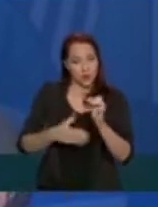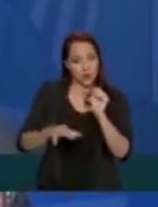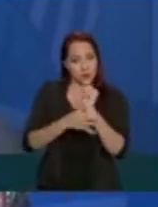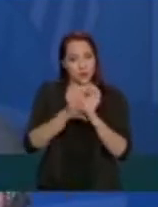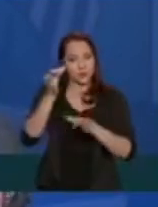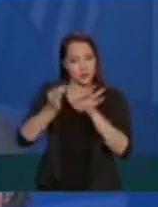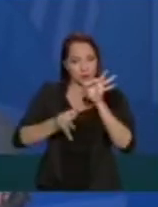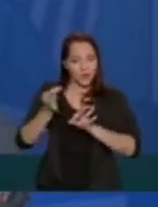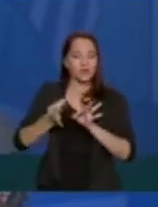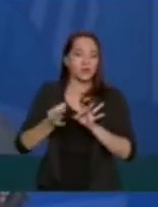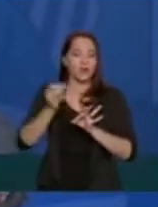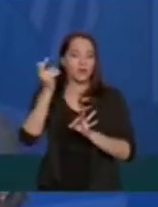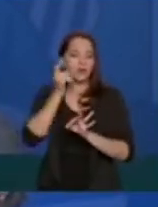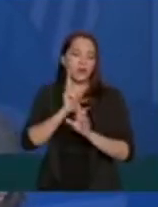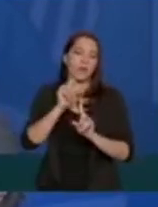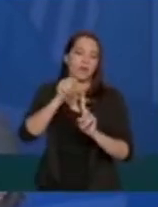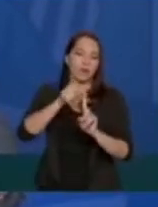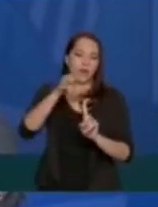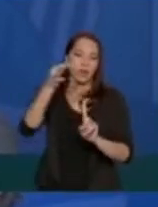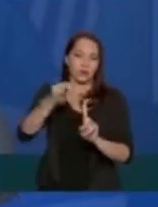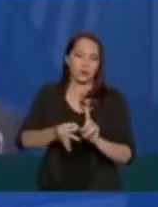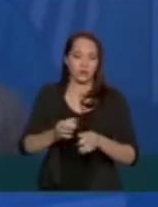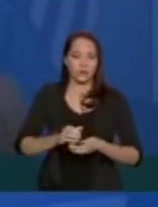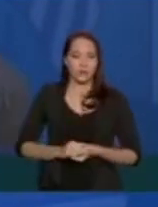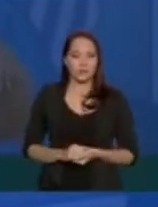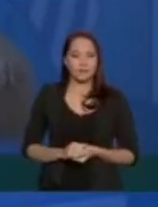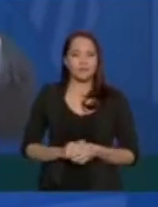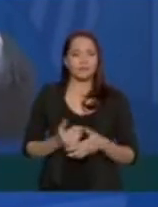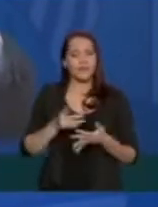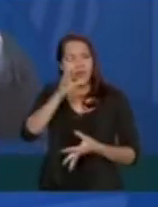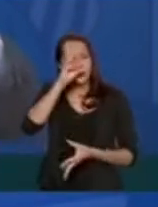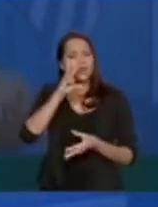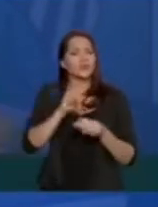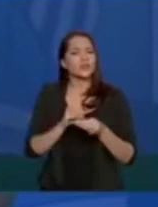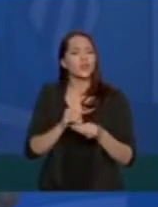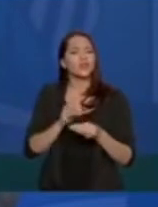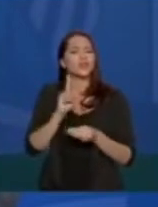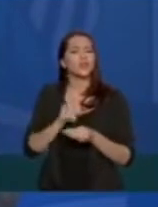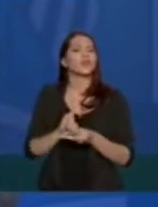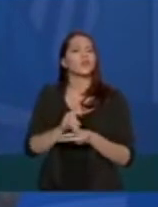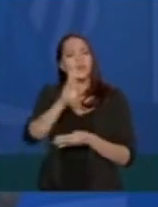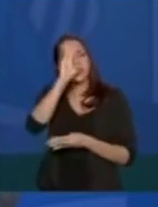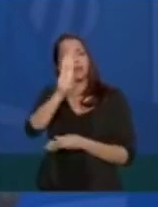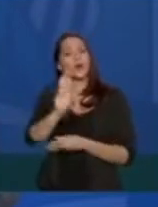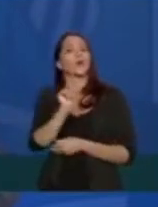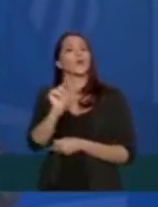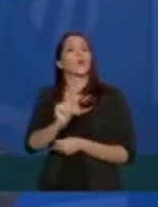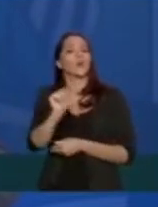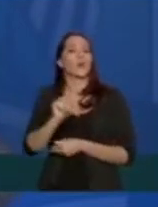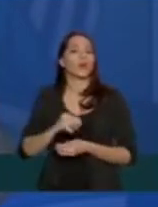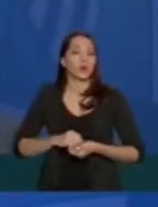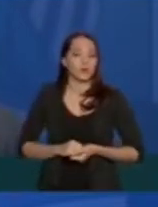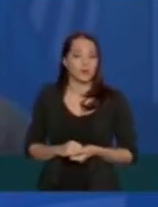ela seja bem realizada. O que nós entendemos como ponto fundamental é